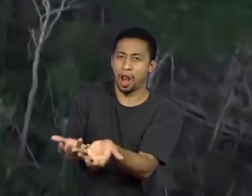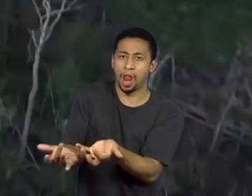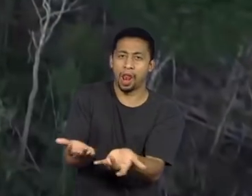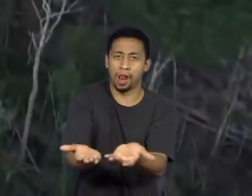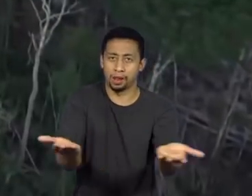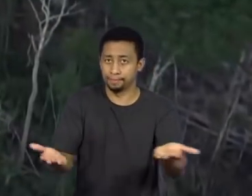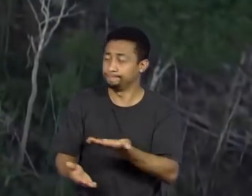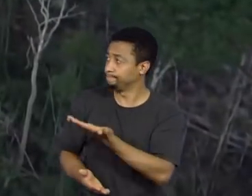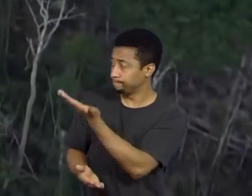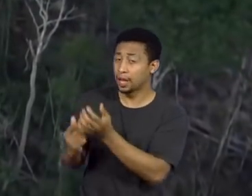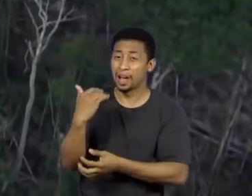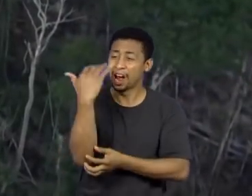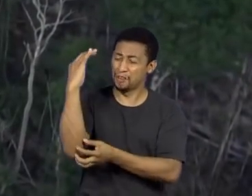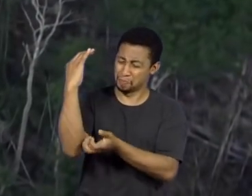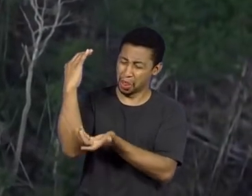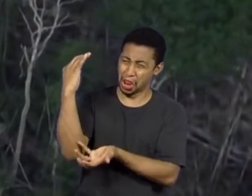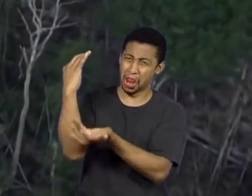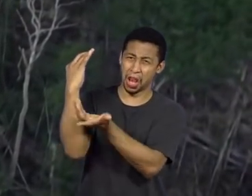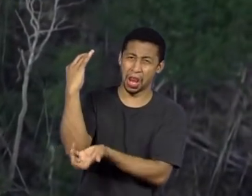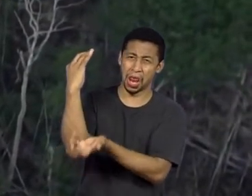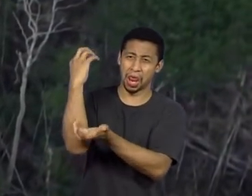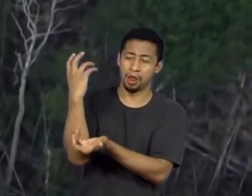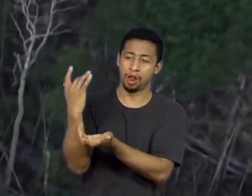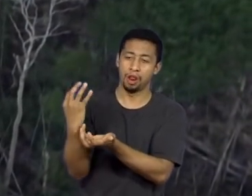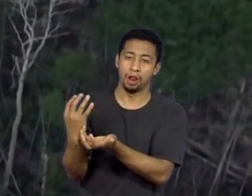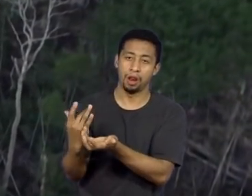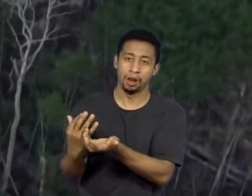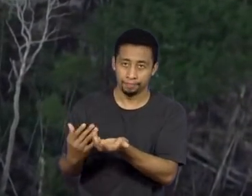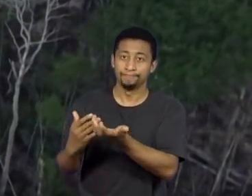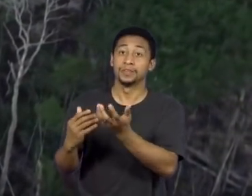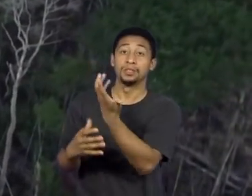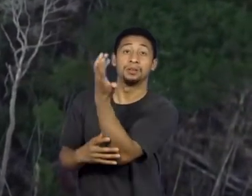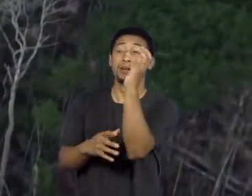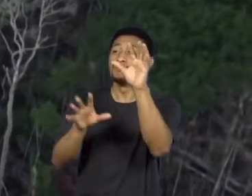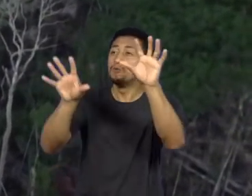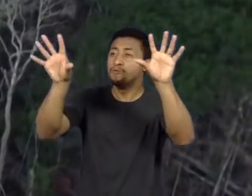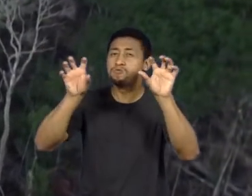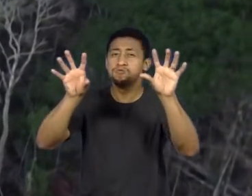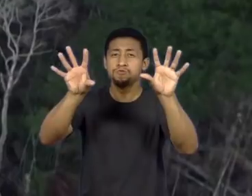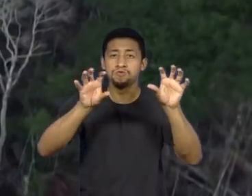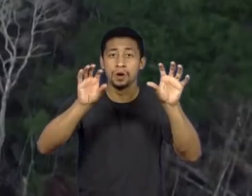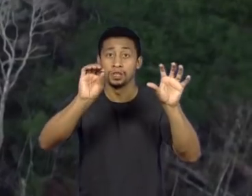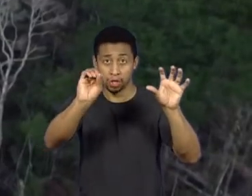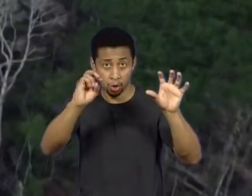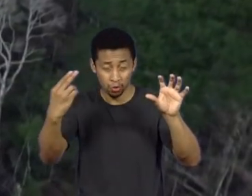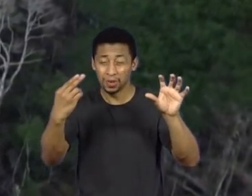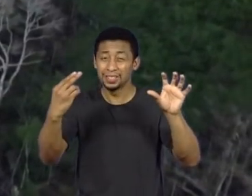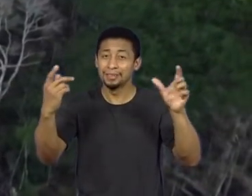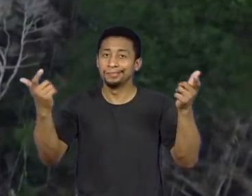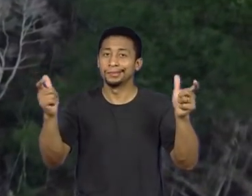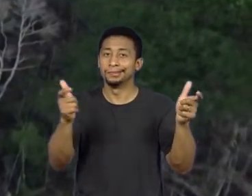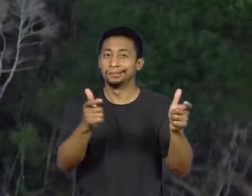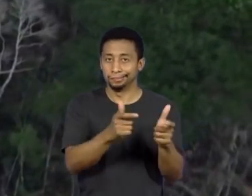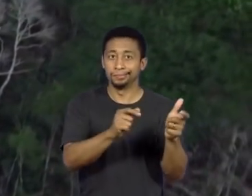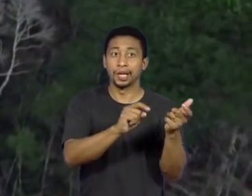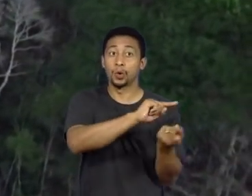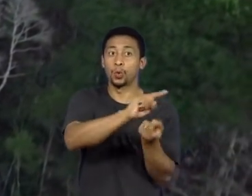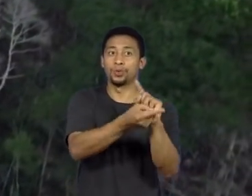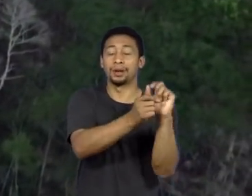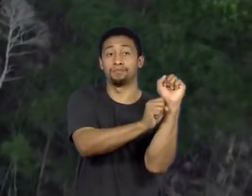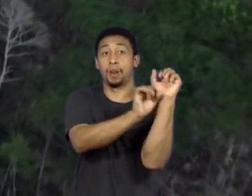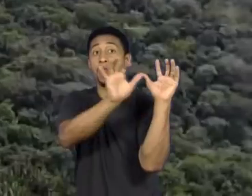O processo de decomposição significa mais emissão de CO2, o que os cientistas chamam de